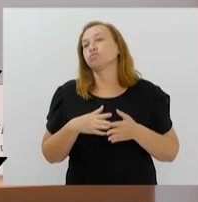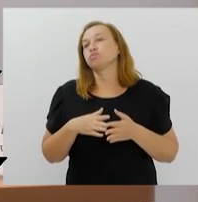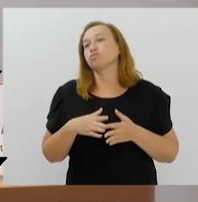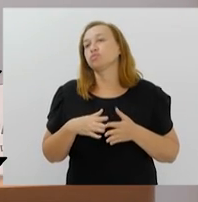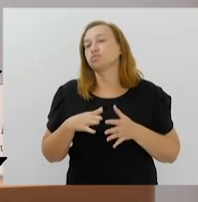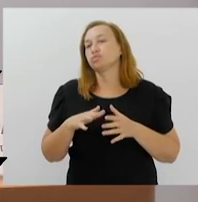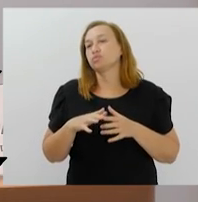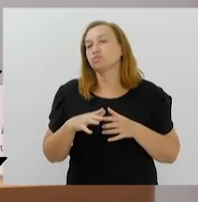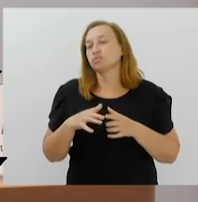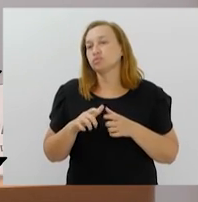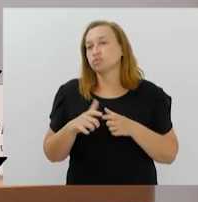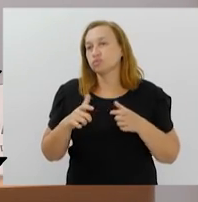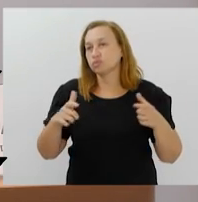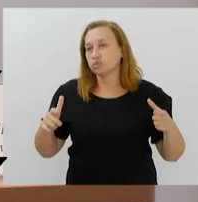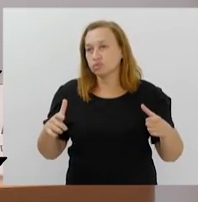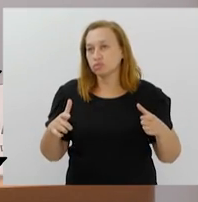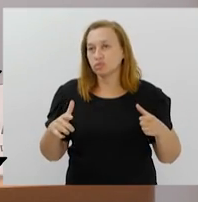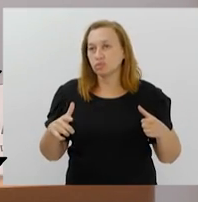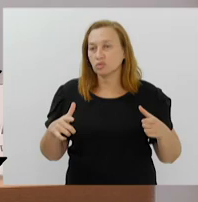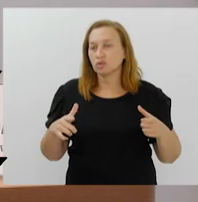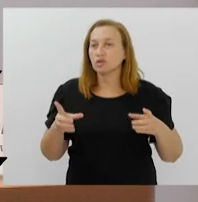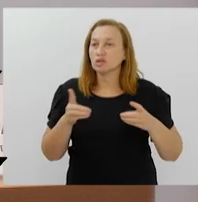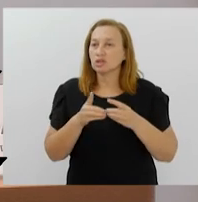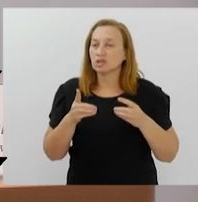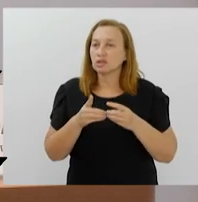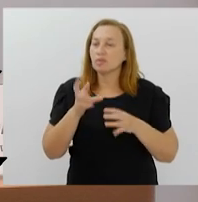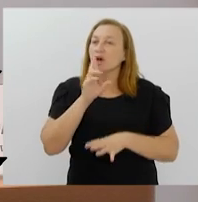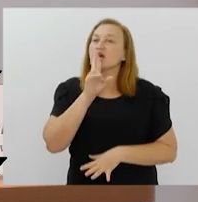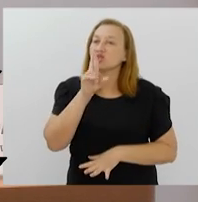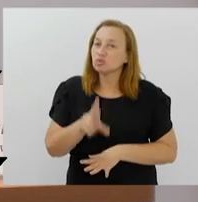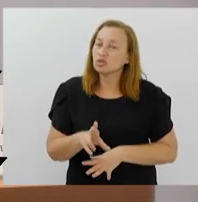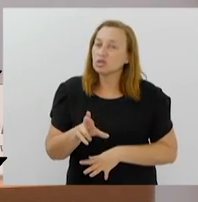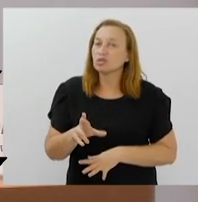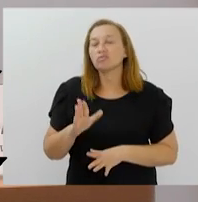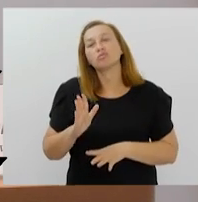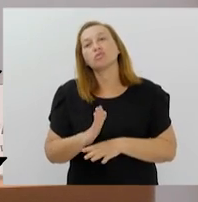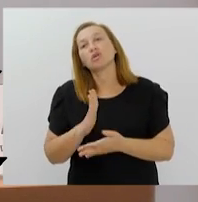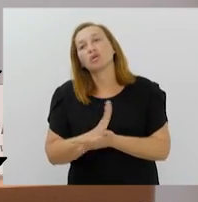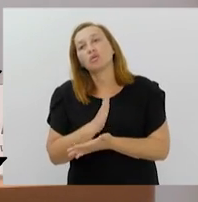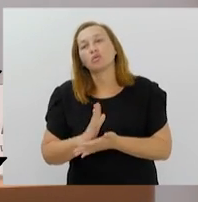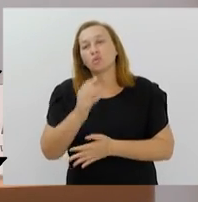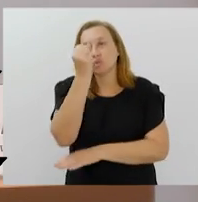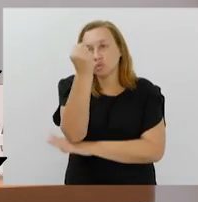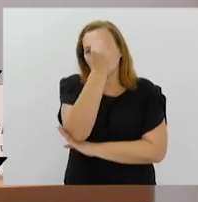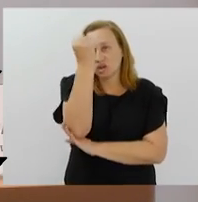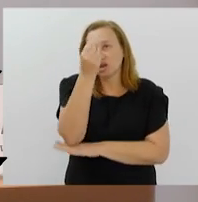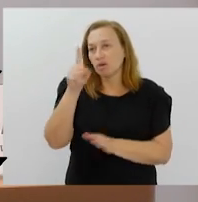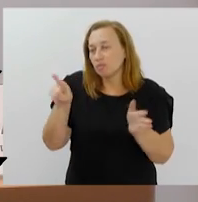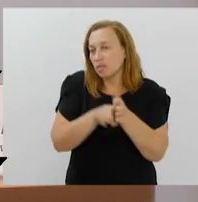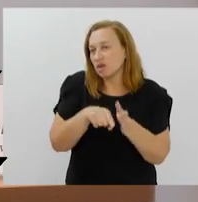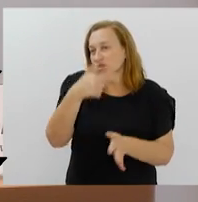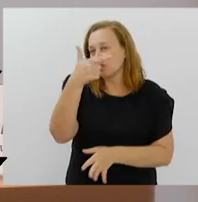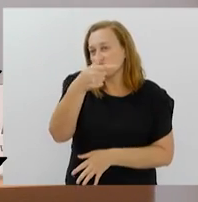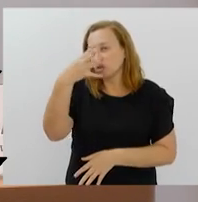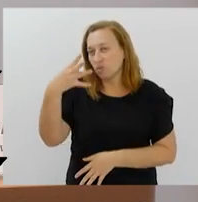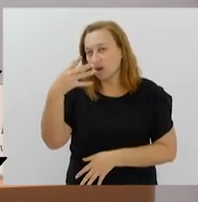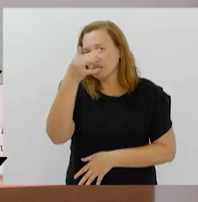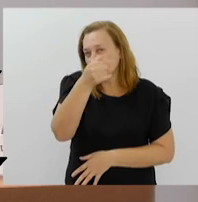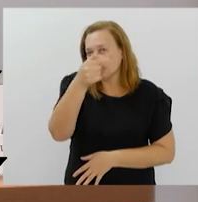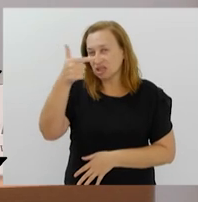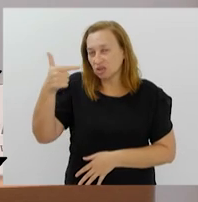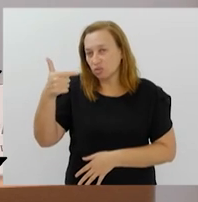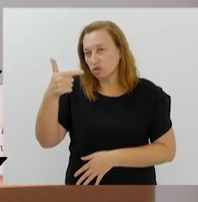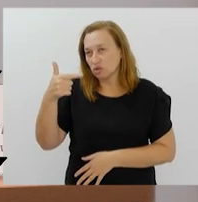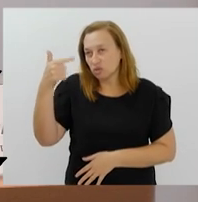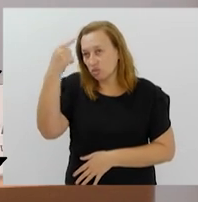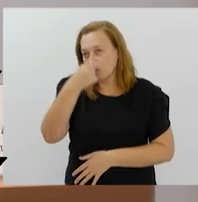responder das situações mais em menos de 24 horas tá em torno de 24 72